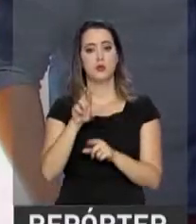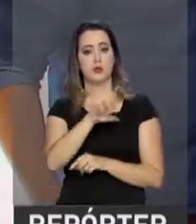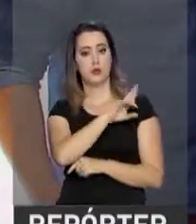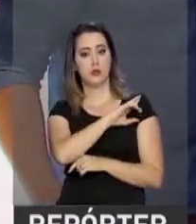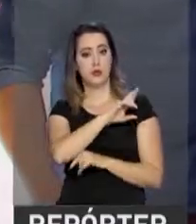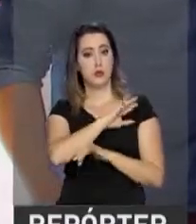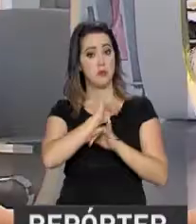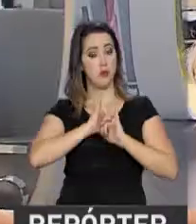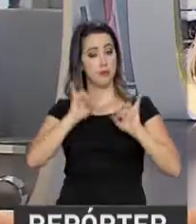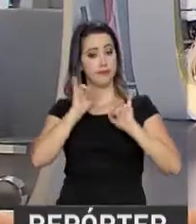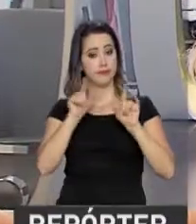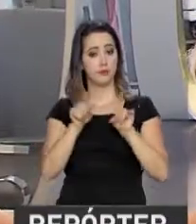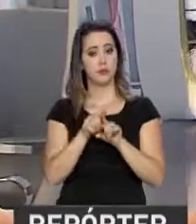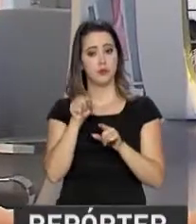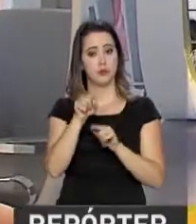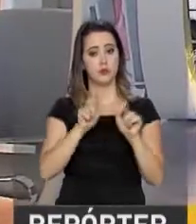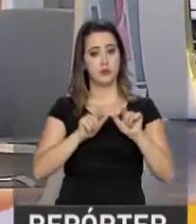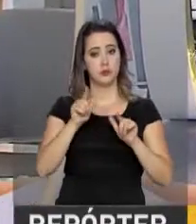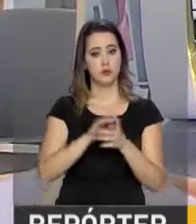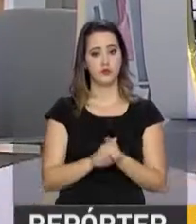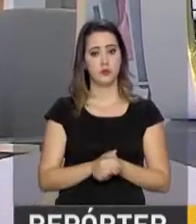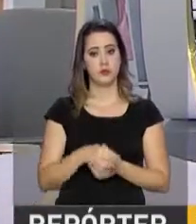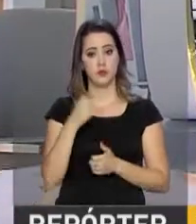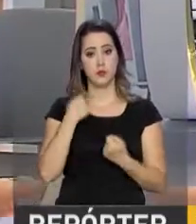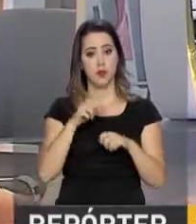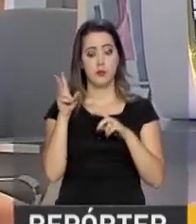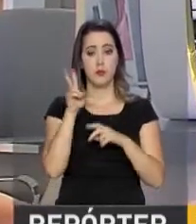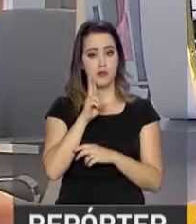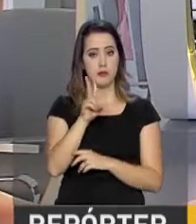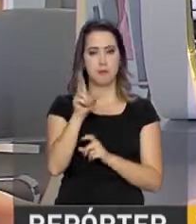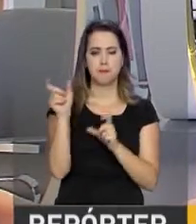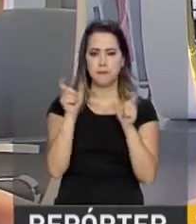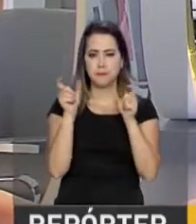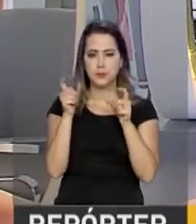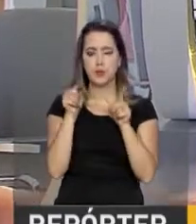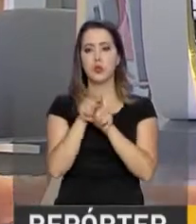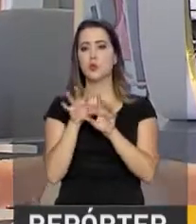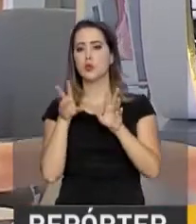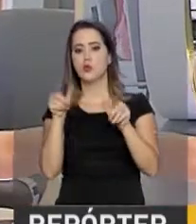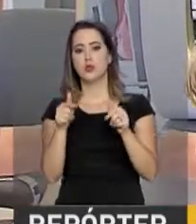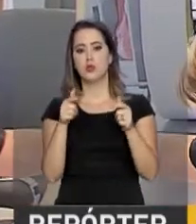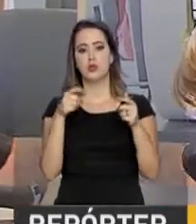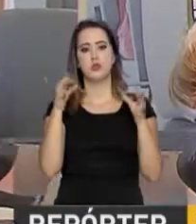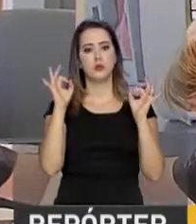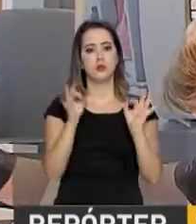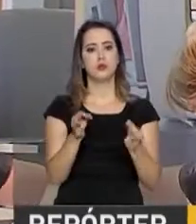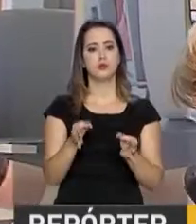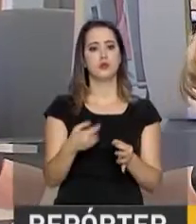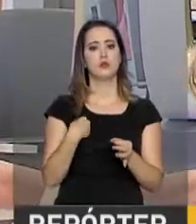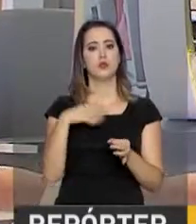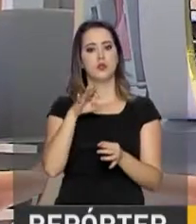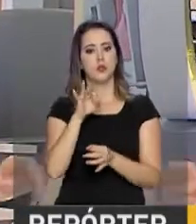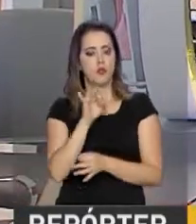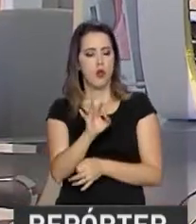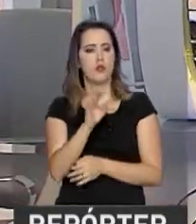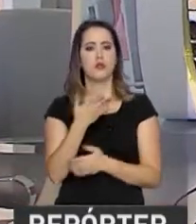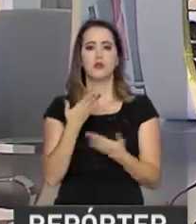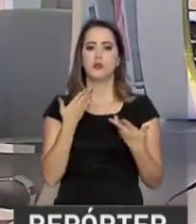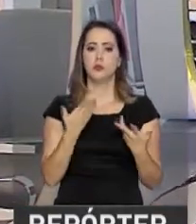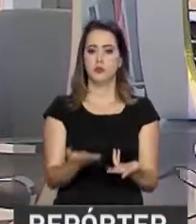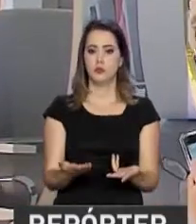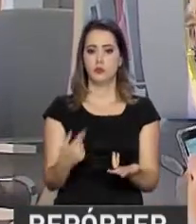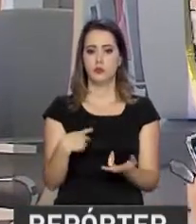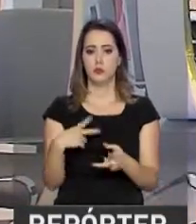marketing da empresa ficou atenta aos clientes para poder ver e se stão tudo tudo certo já foram atendidos